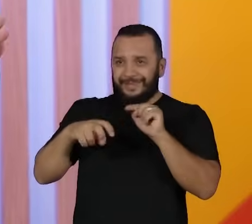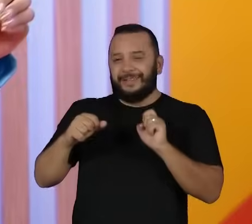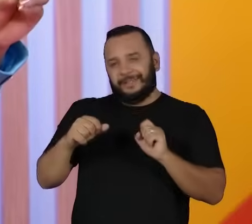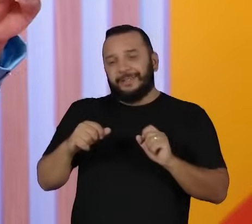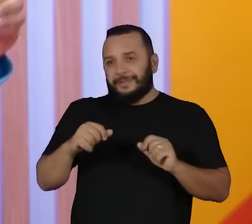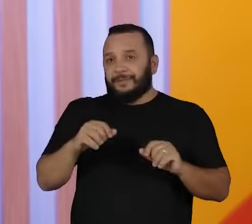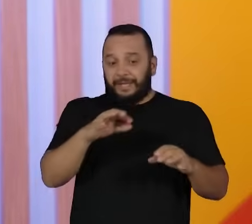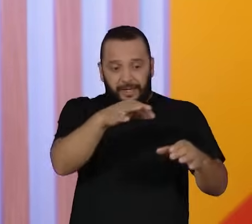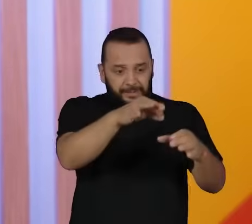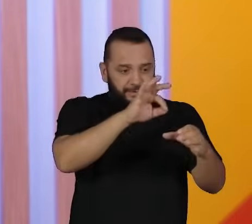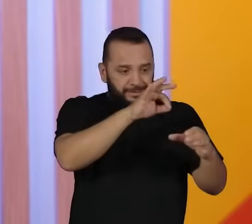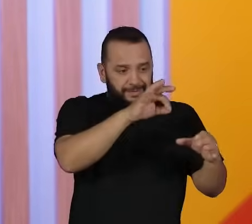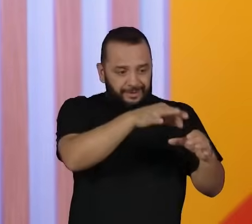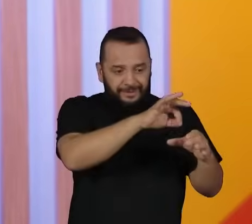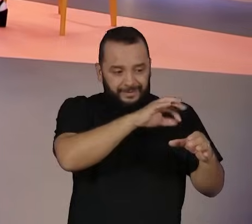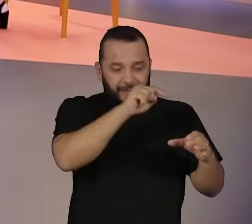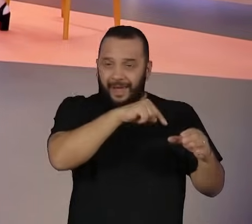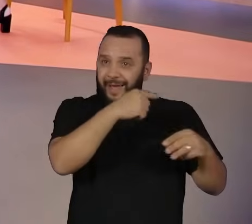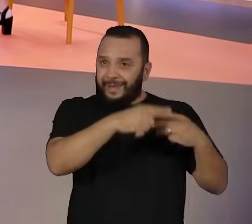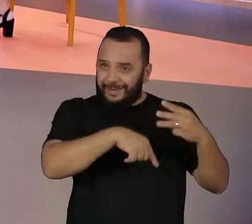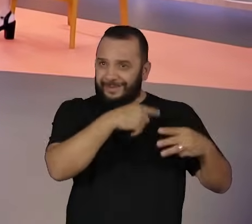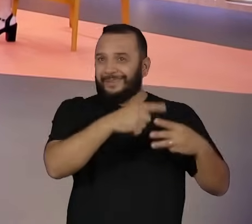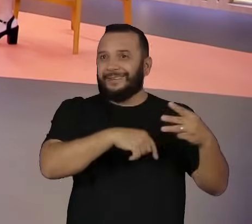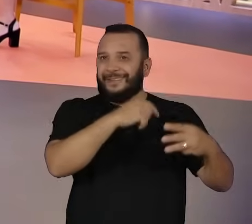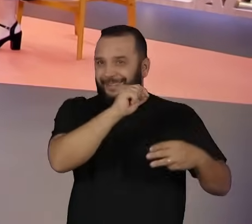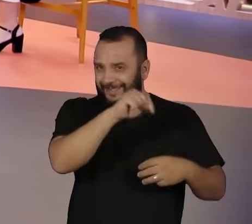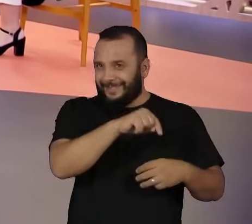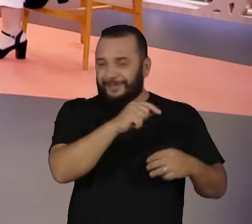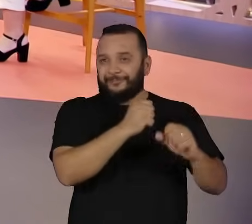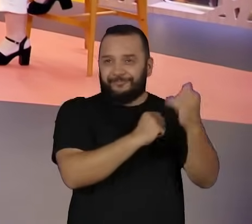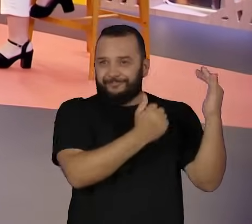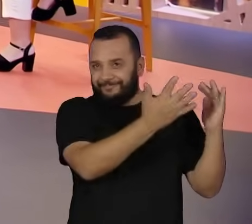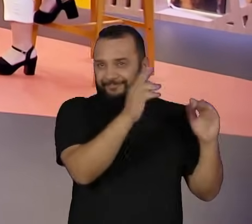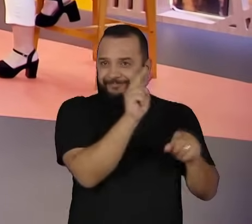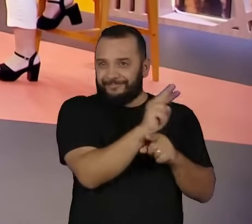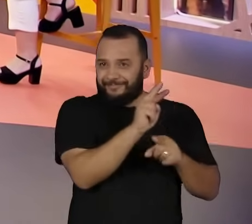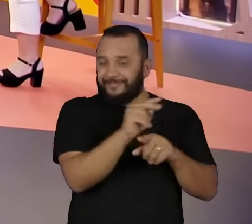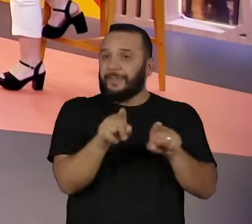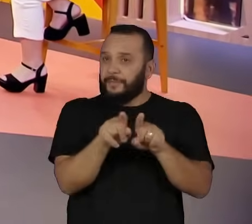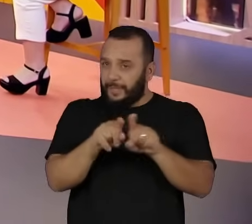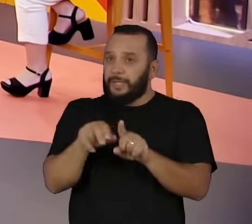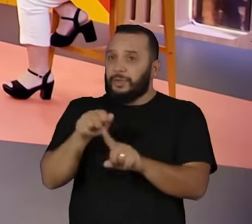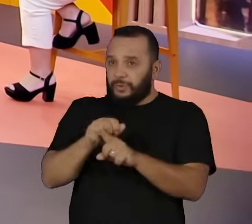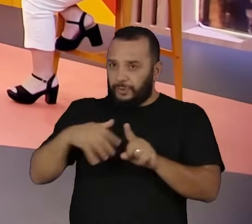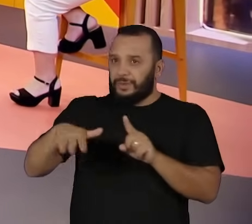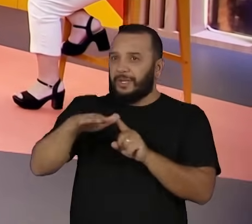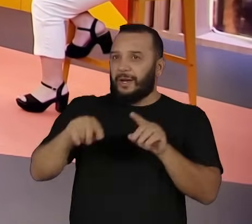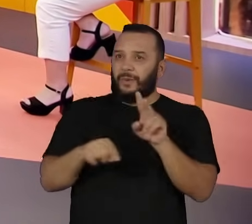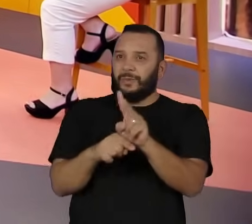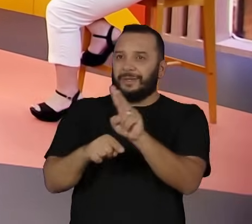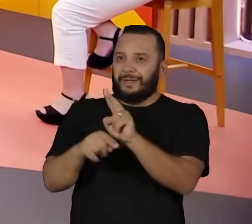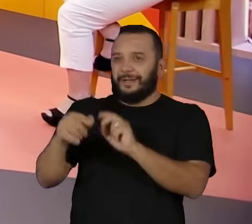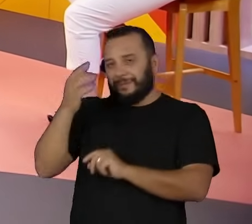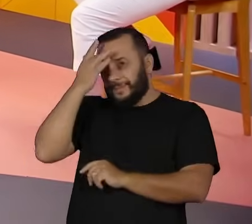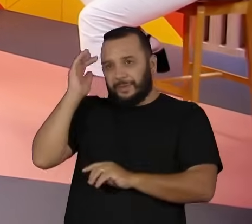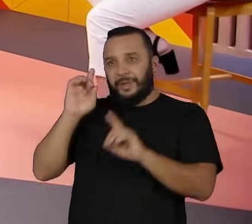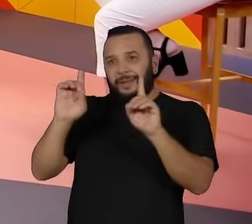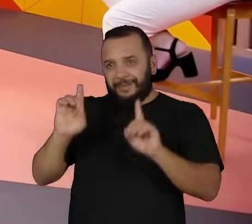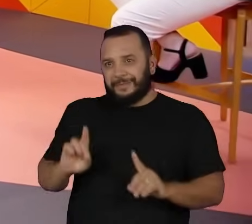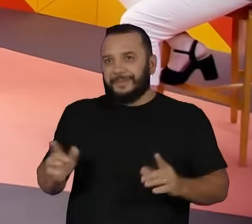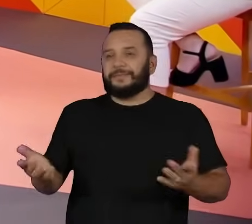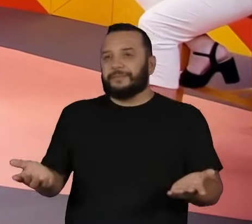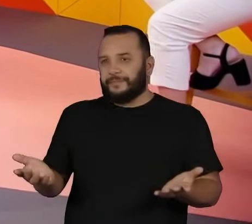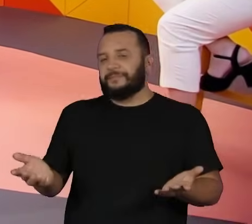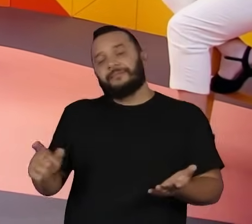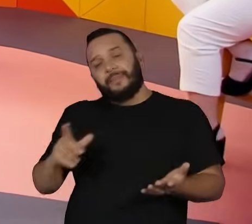né? Você não está só reciclando aquela latinha de alumínio, mas é uma questão social muito forte, porque a pessoa com deficiência, né, dependendo